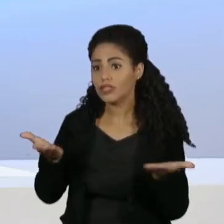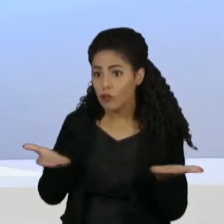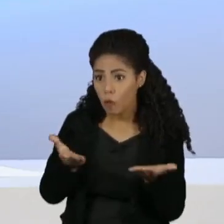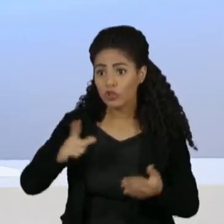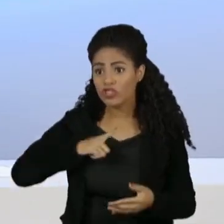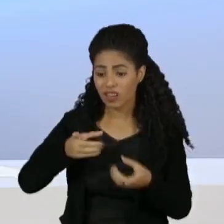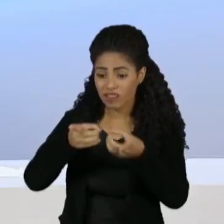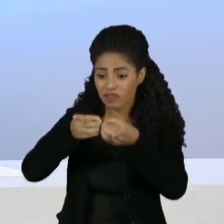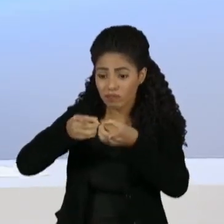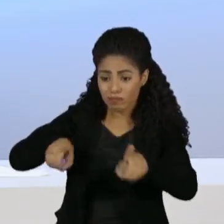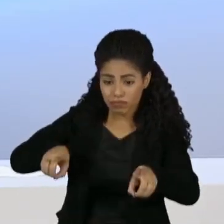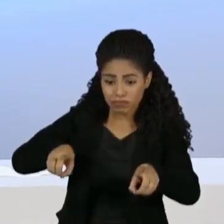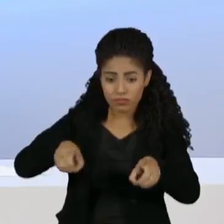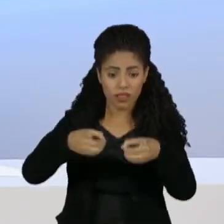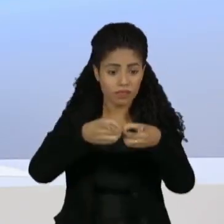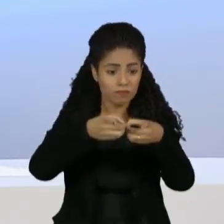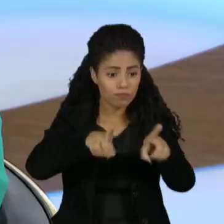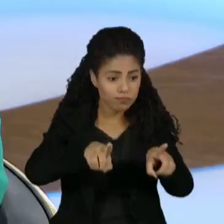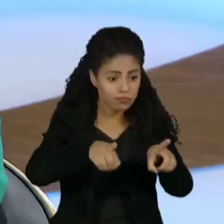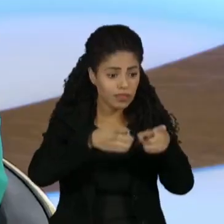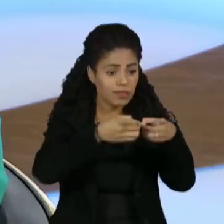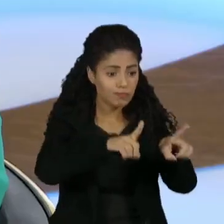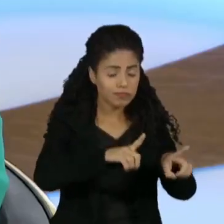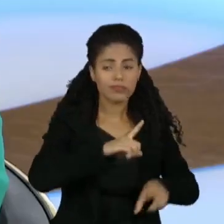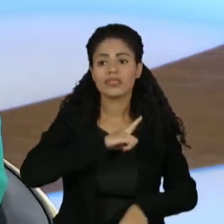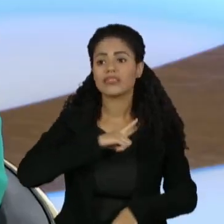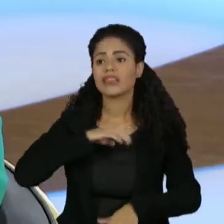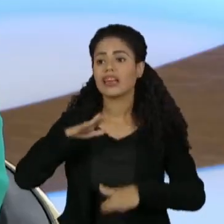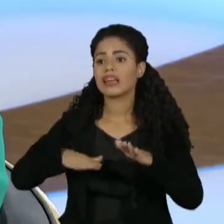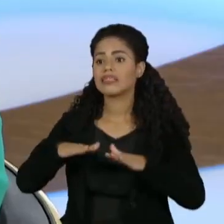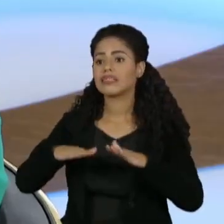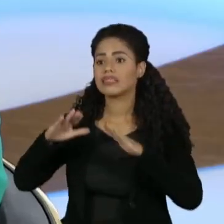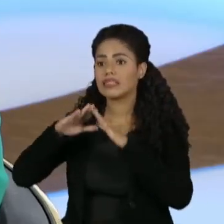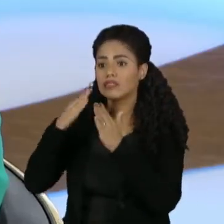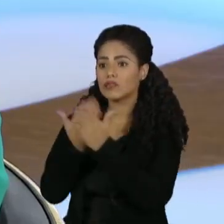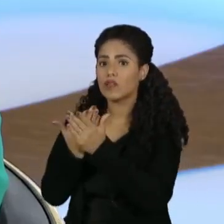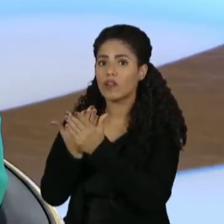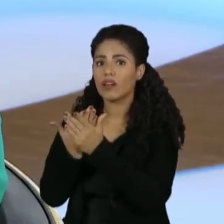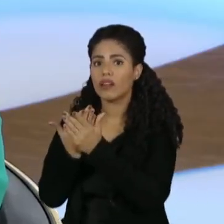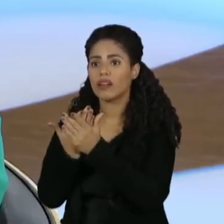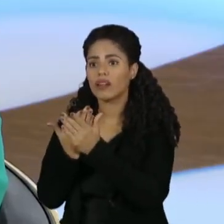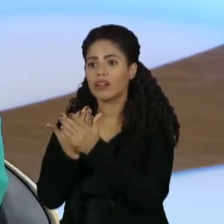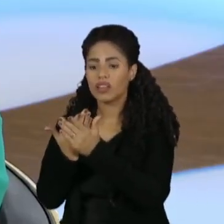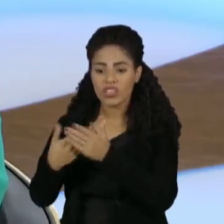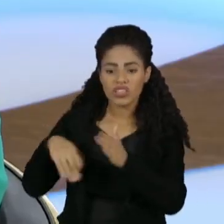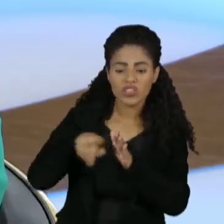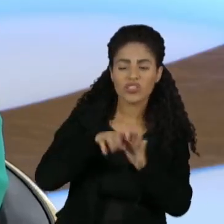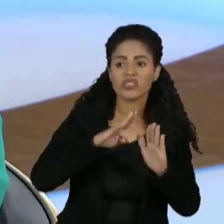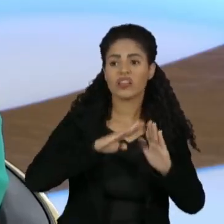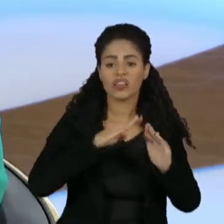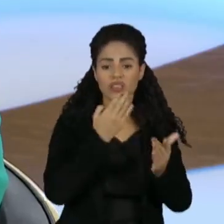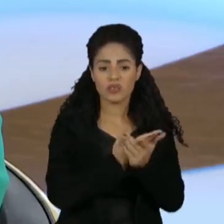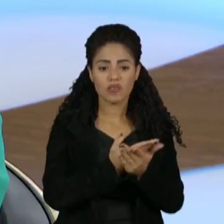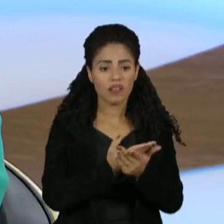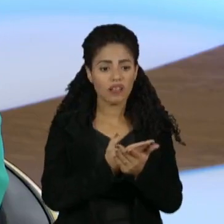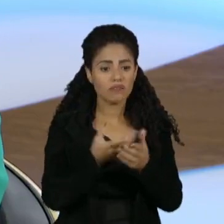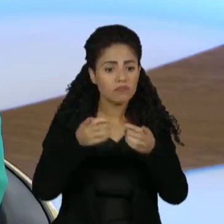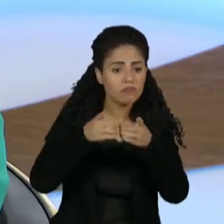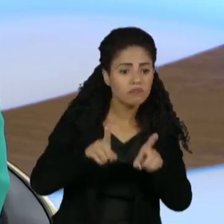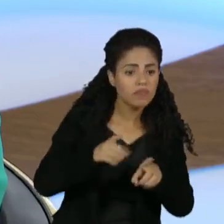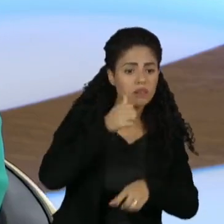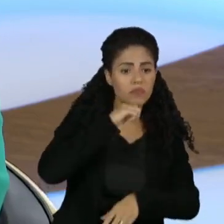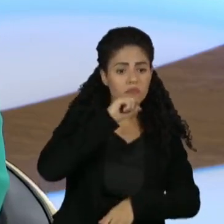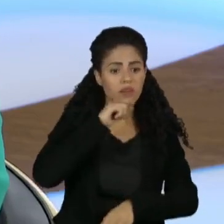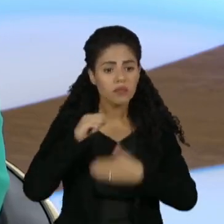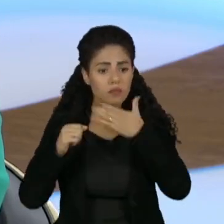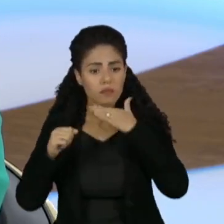né? Tantos filhos chegando na escola sem pai, sem mãe. Isso ajudou, foi uma contribuição.